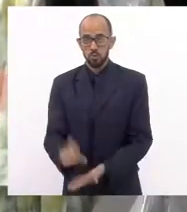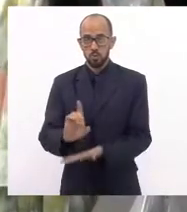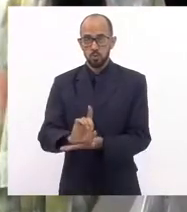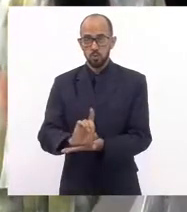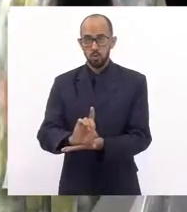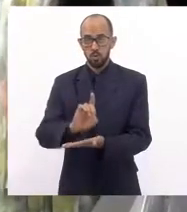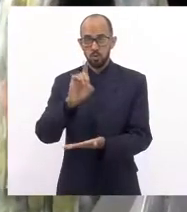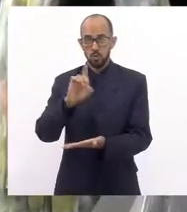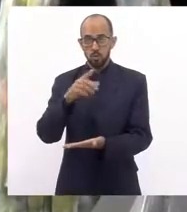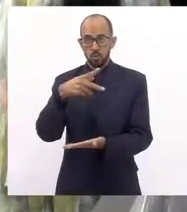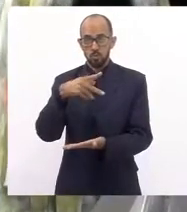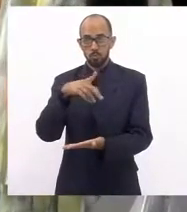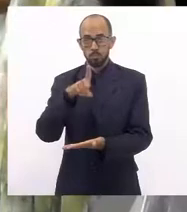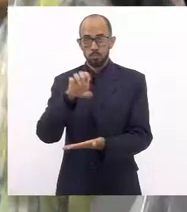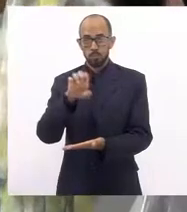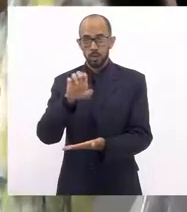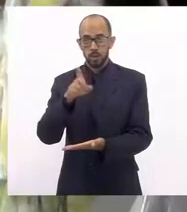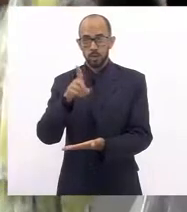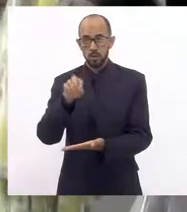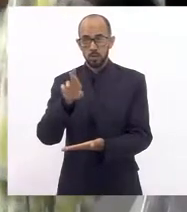Doutor Pedro Miranda.